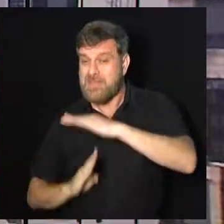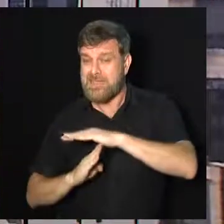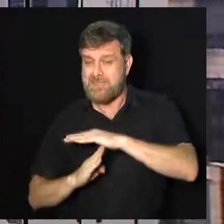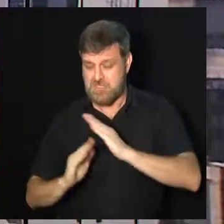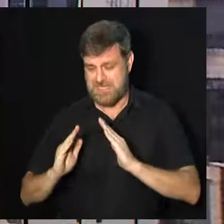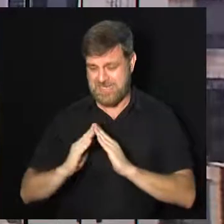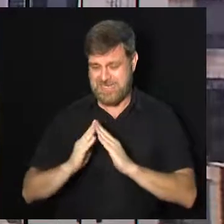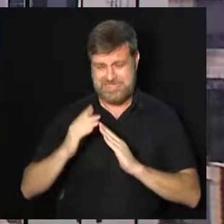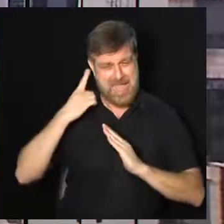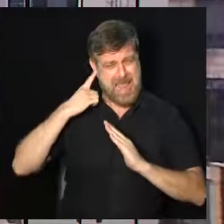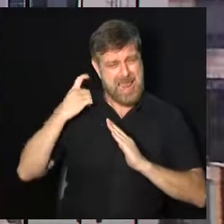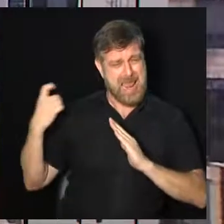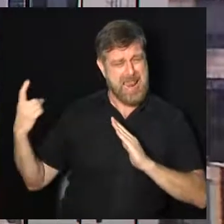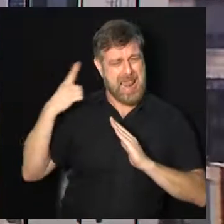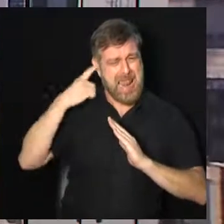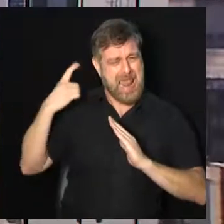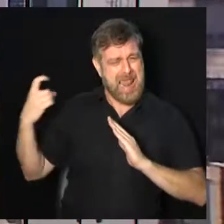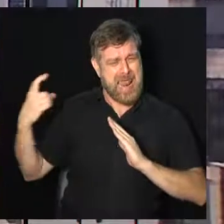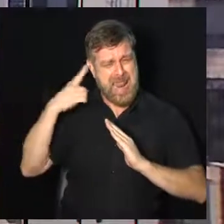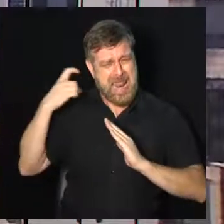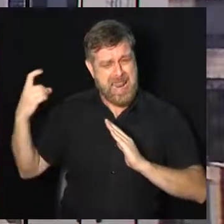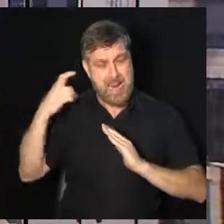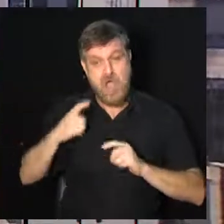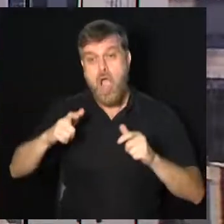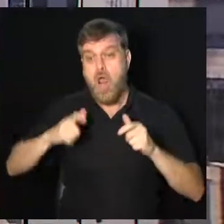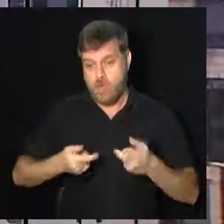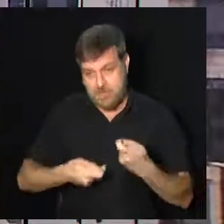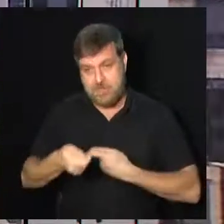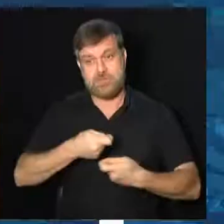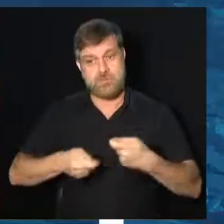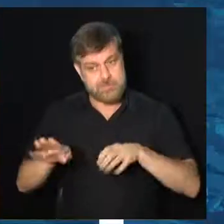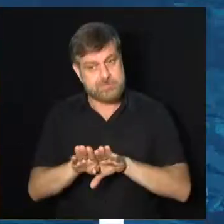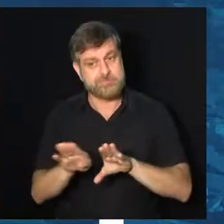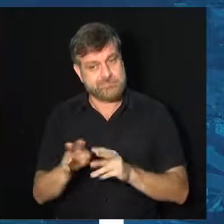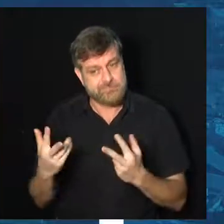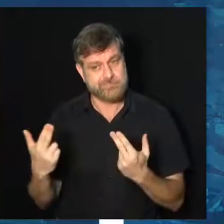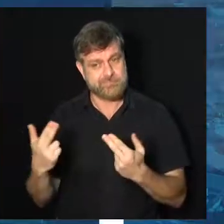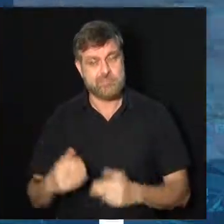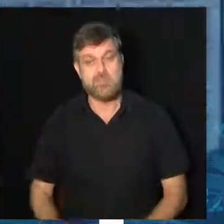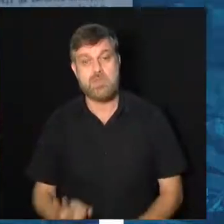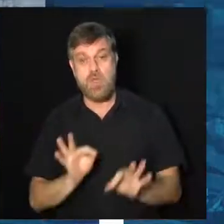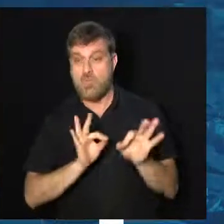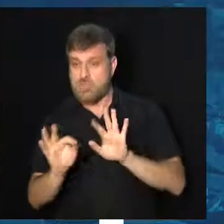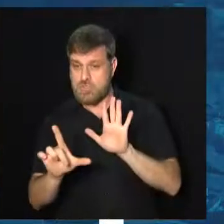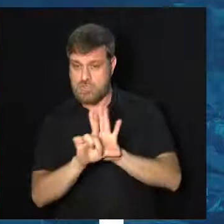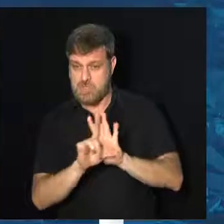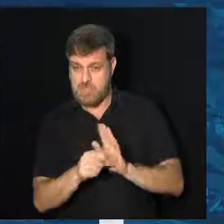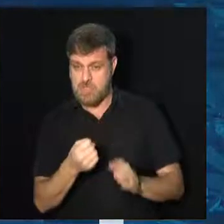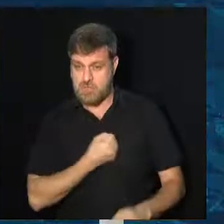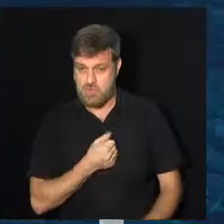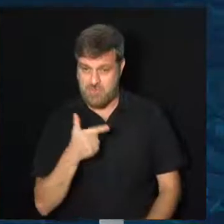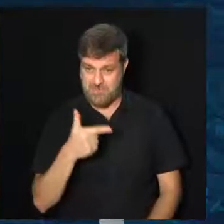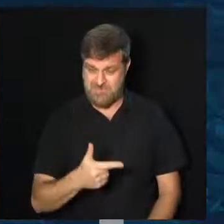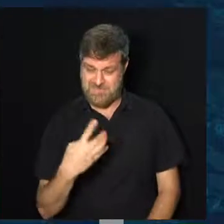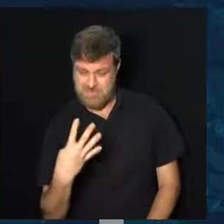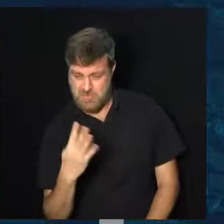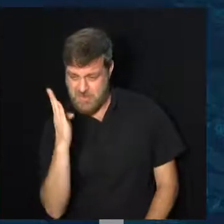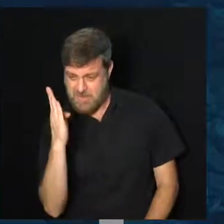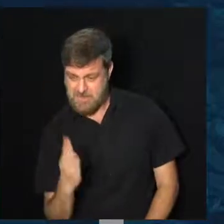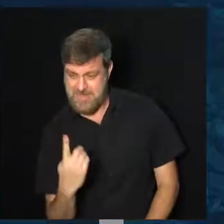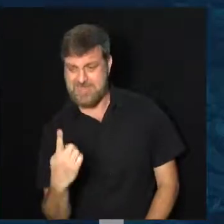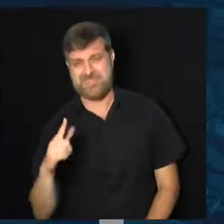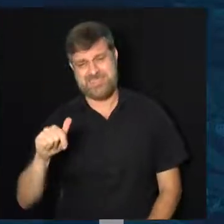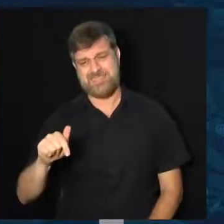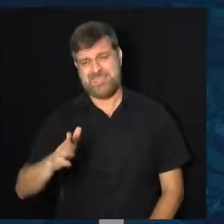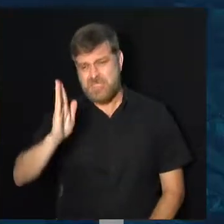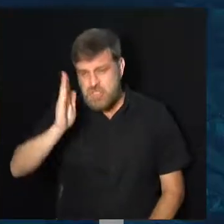dos alarmes instalados em residências e no comércio. O projeto de lei número 24 de 2017